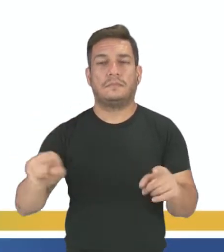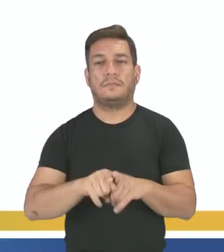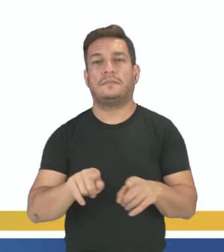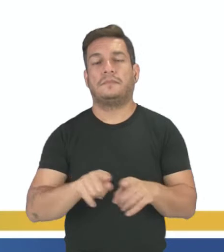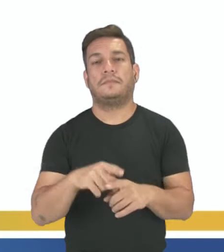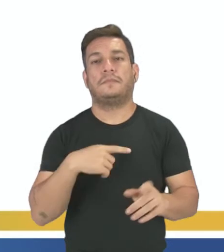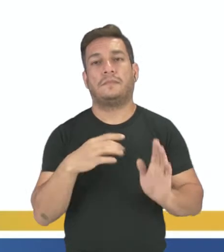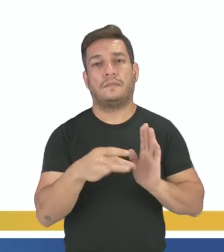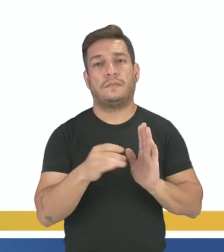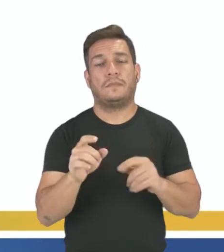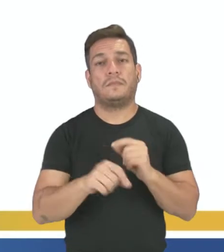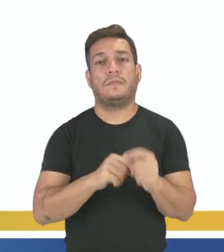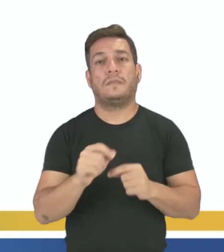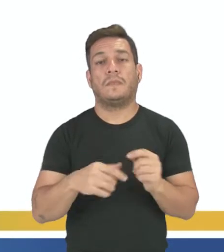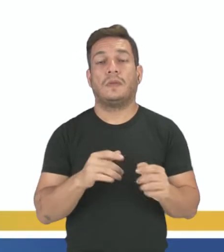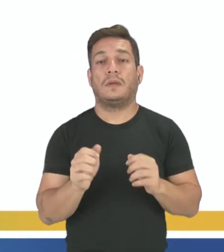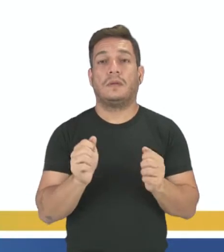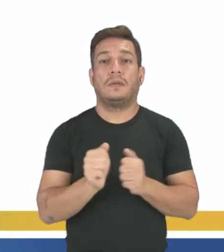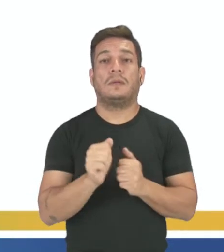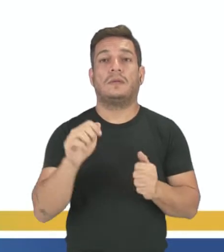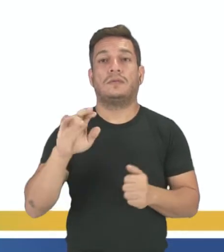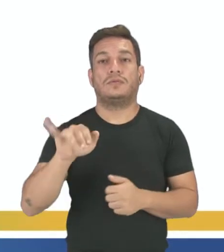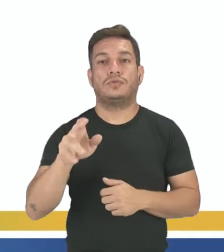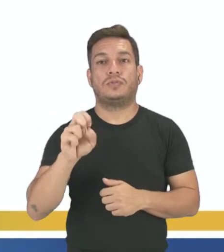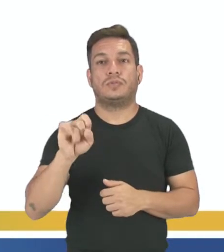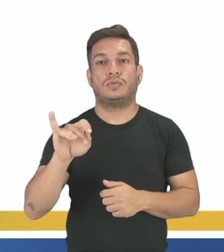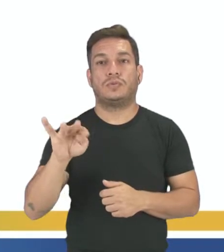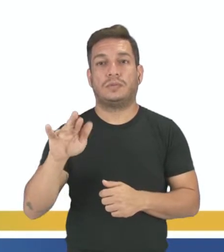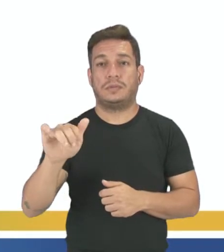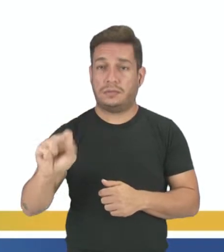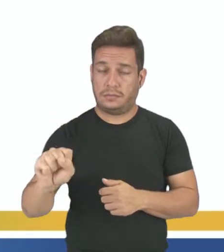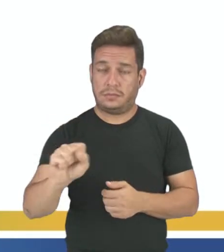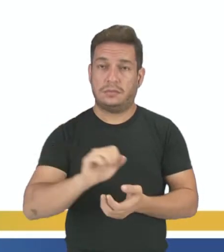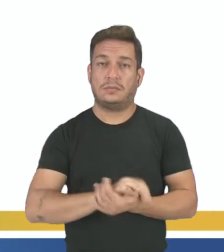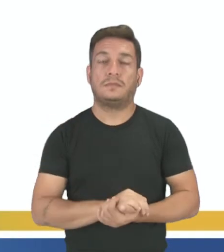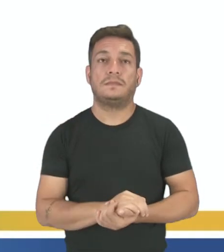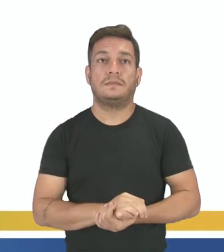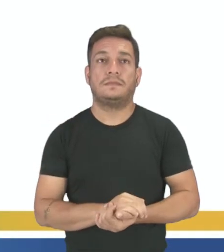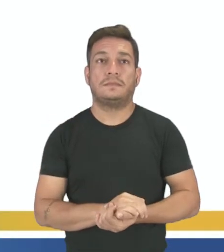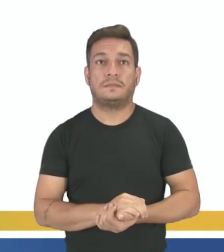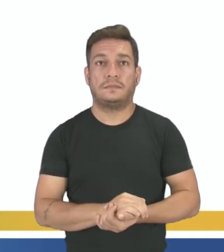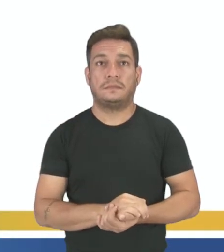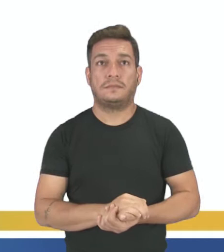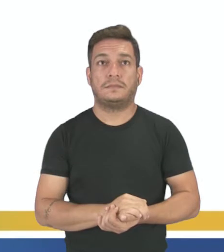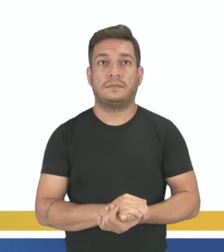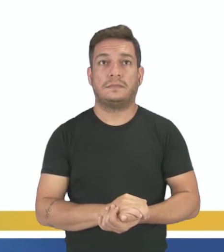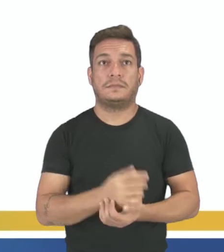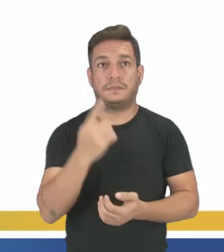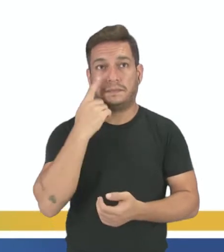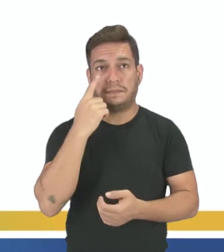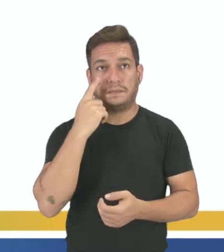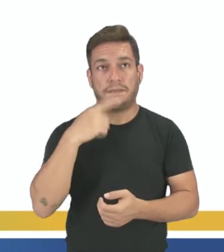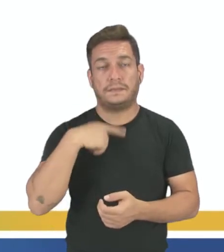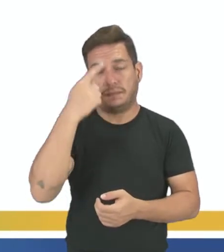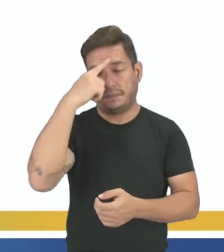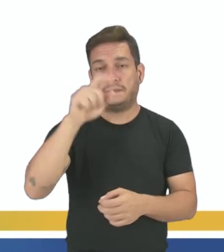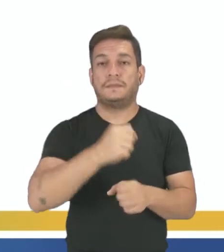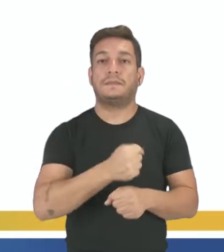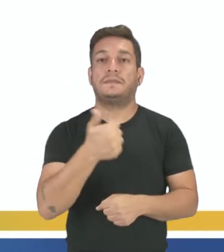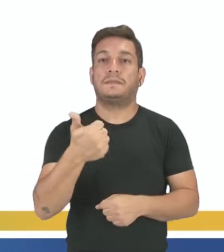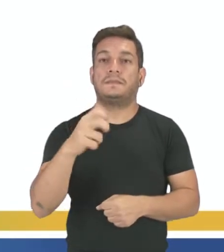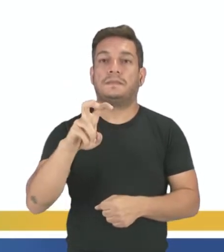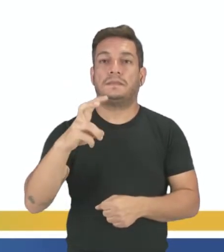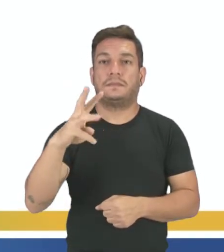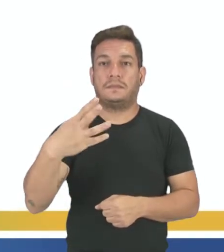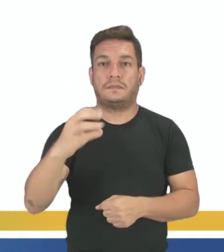que com destaque para a Companhia de Jesus, os jesuítas. A Companhia de Jesus, criada em